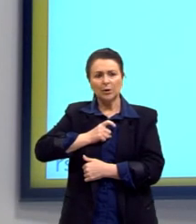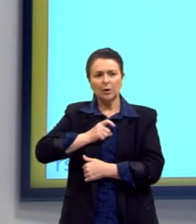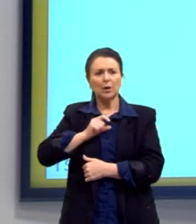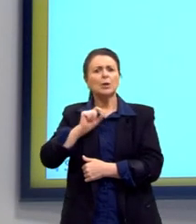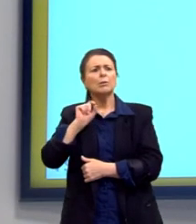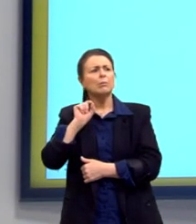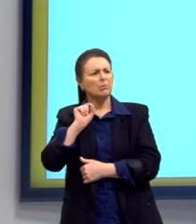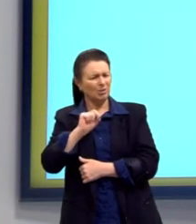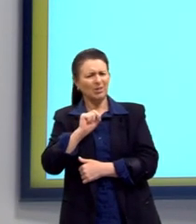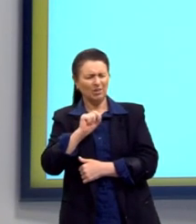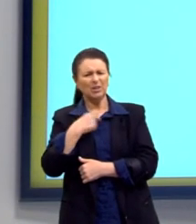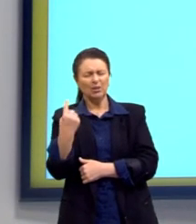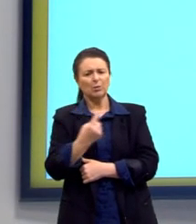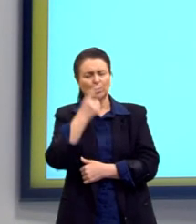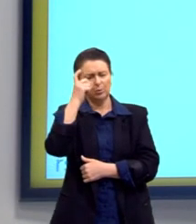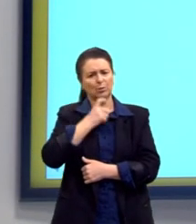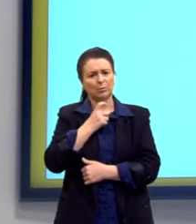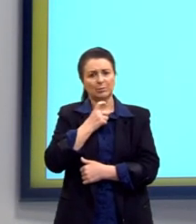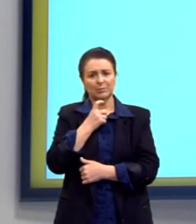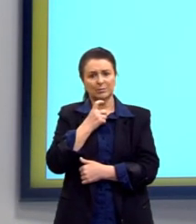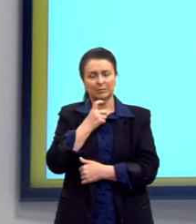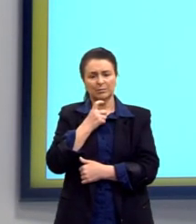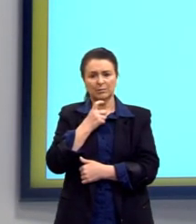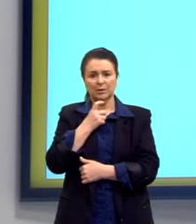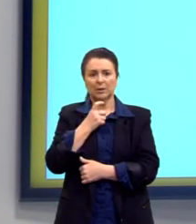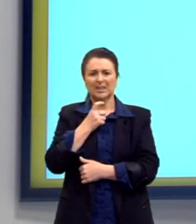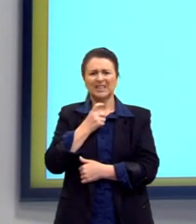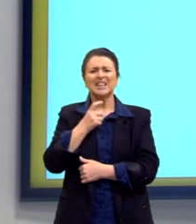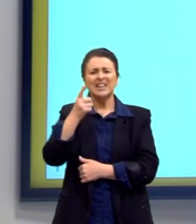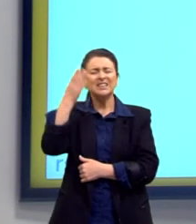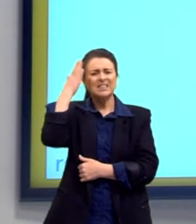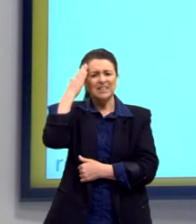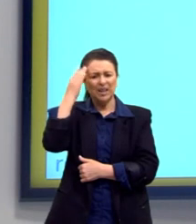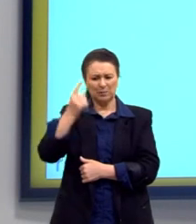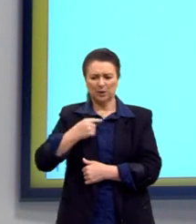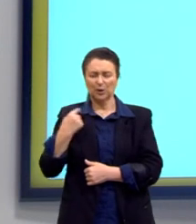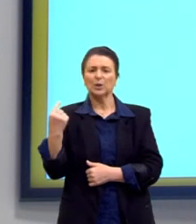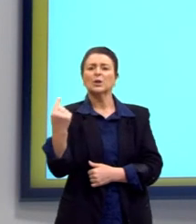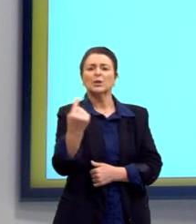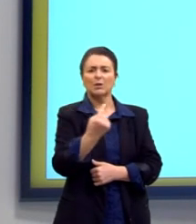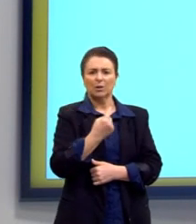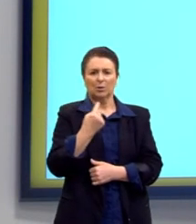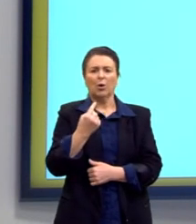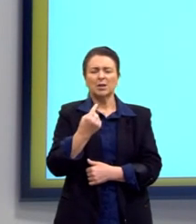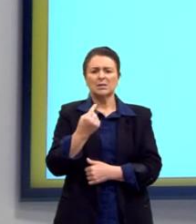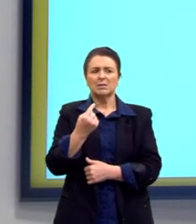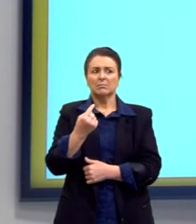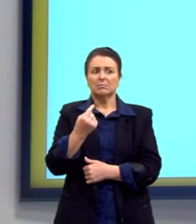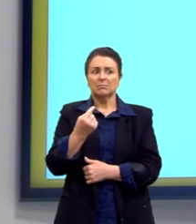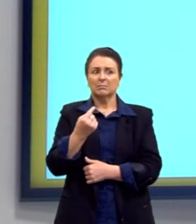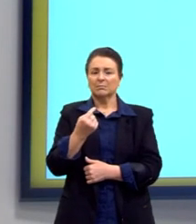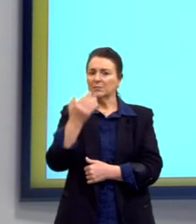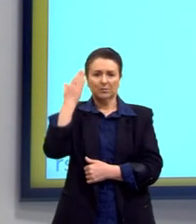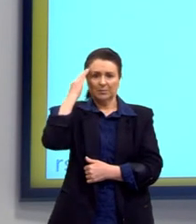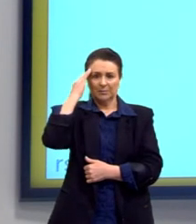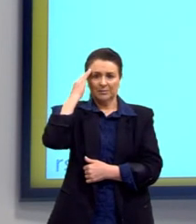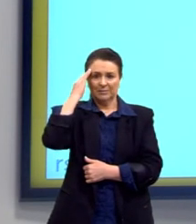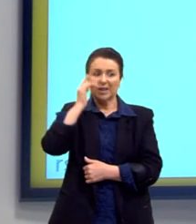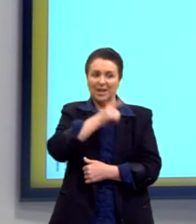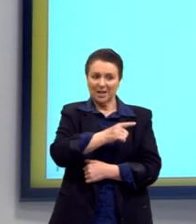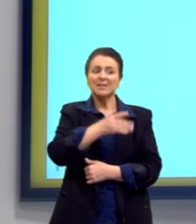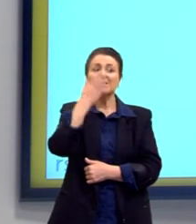o que nós somos olha os Malditos sabem que nós ainda não sabemos certo